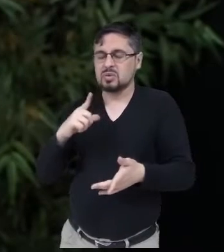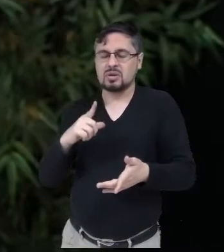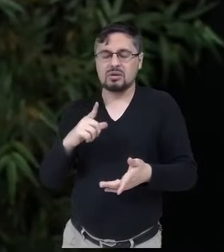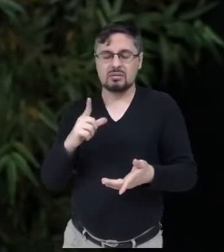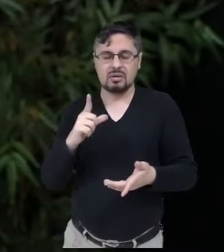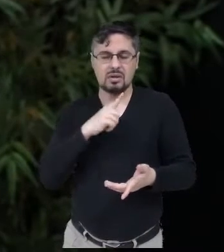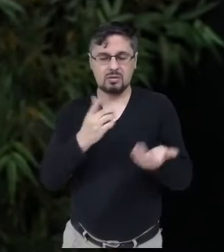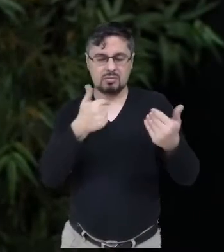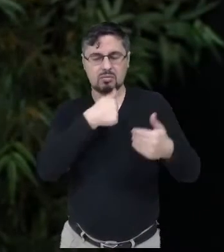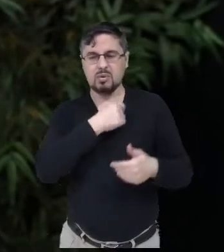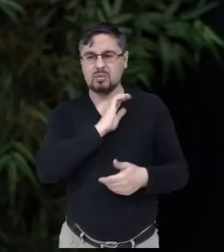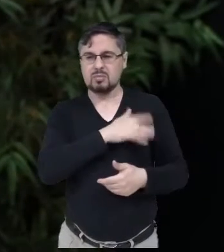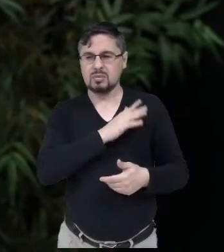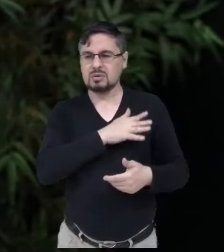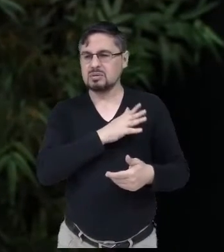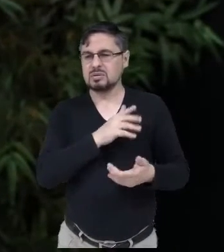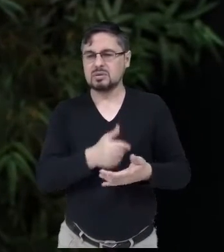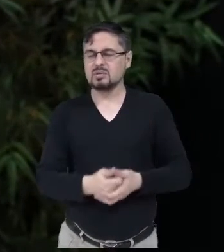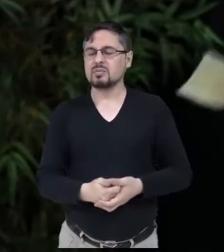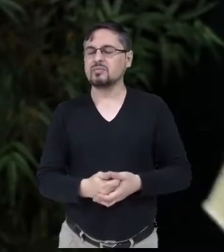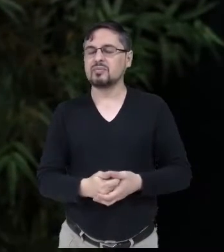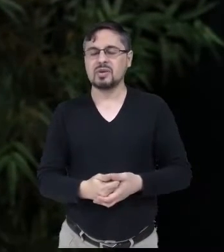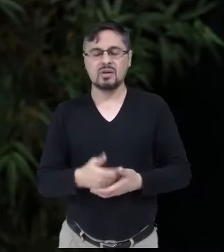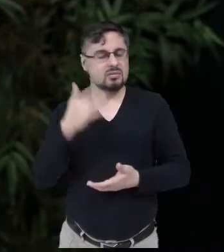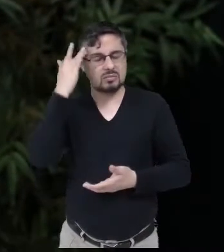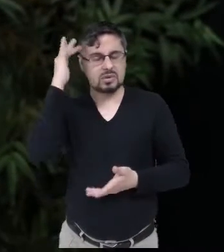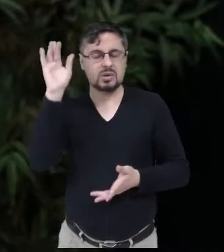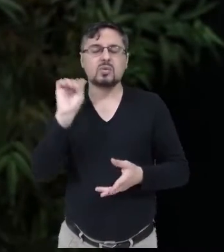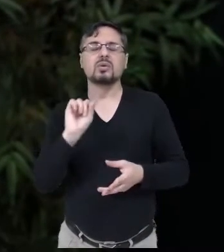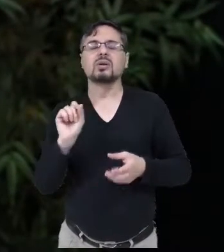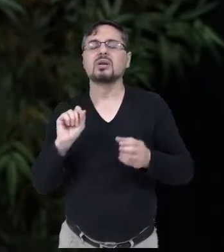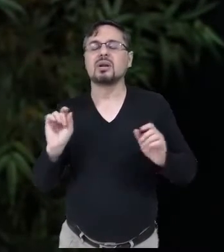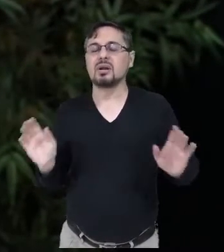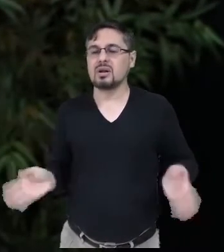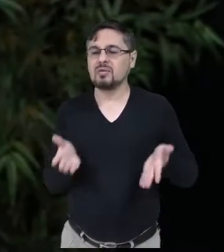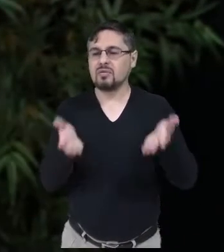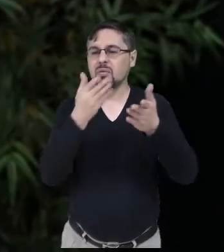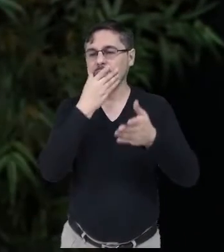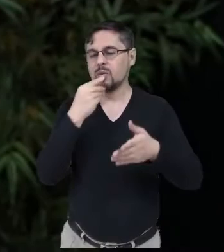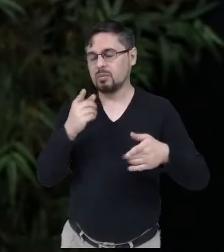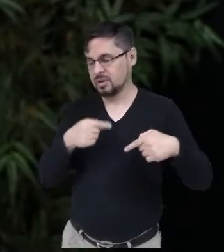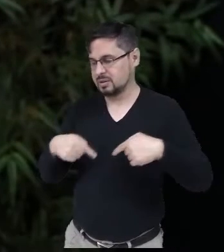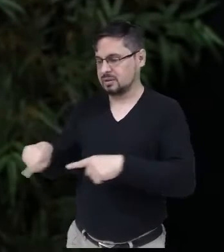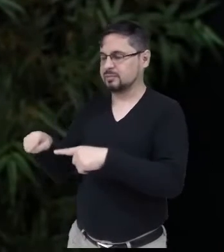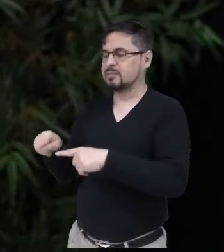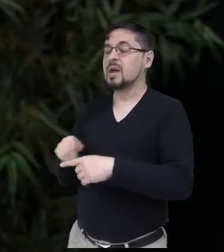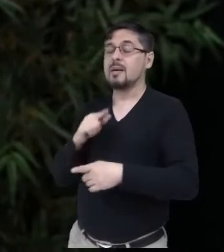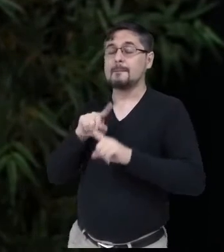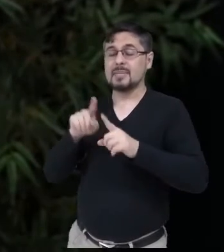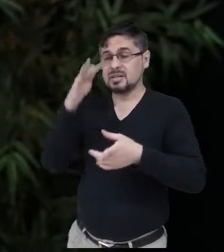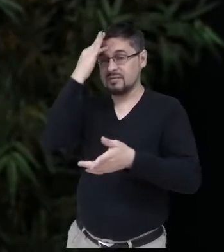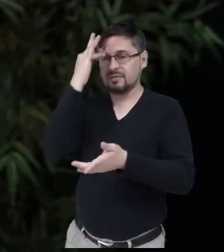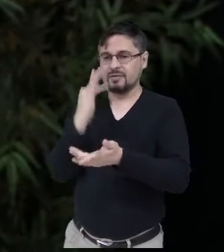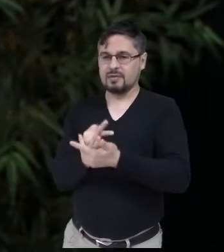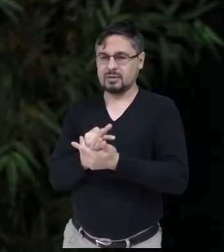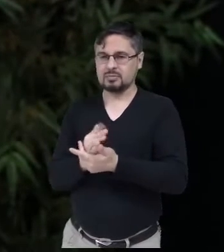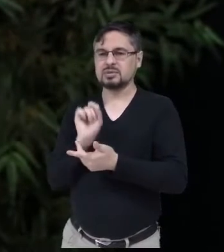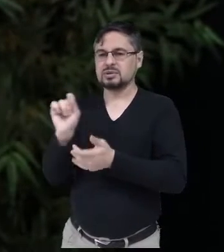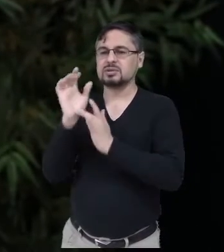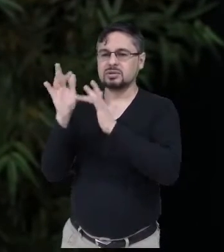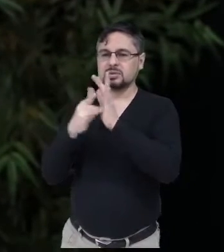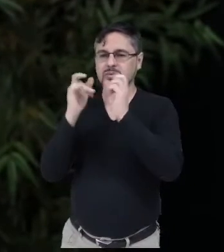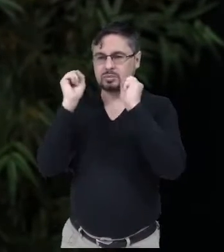dele, não faz a menor importância o que motivou o coração dele, a não ser a fé que Jesus